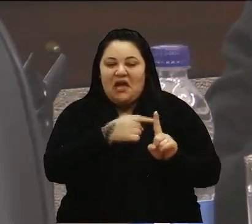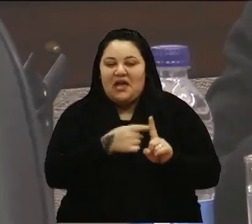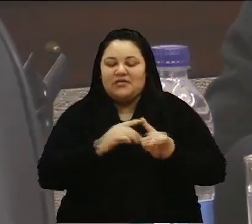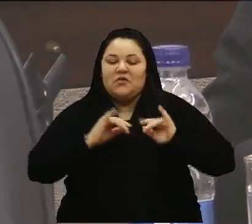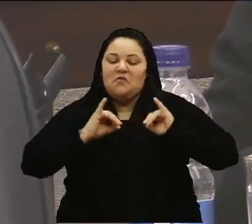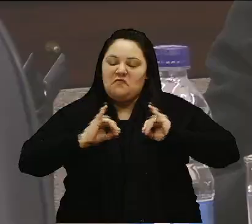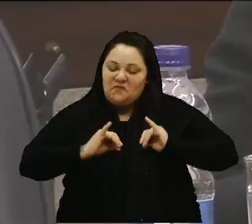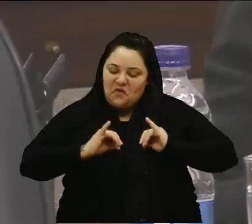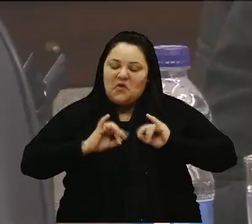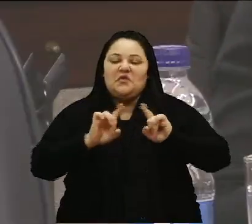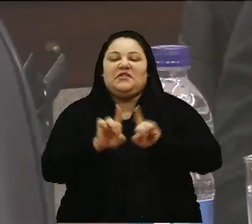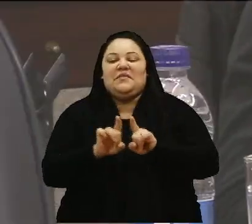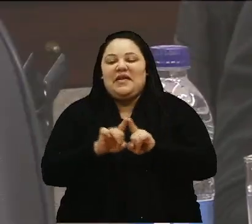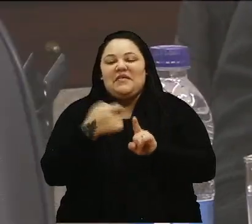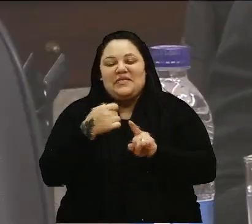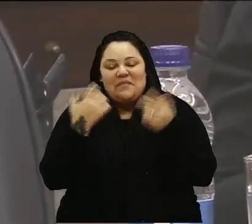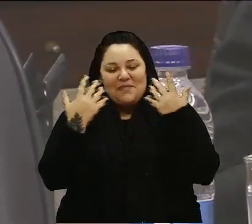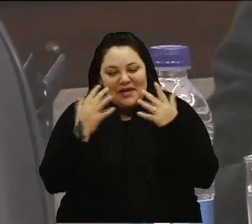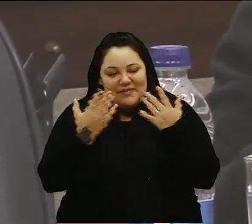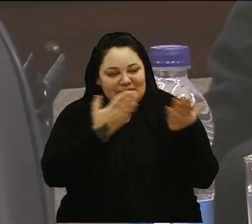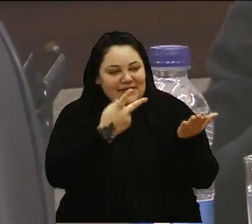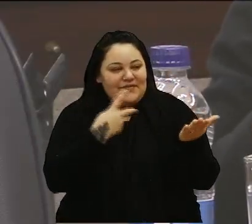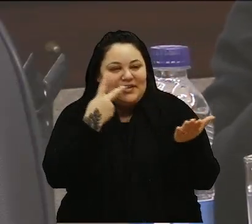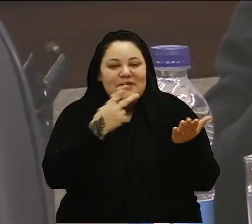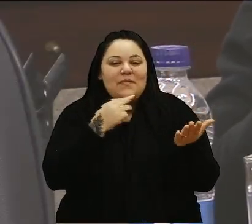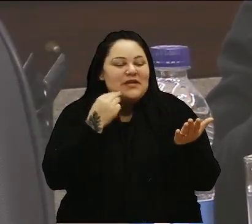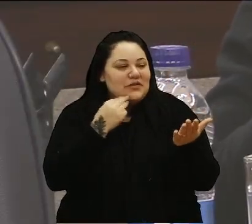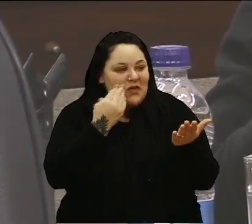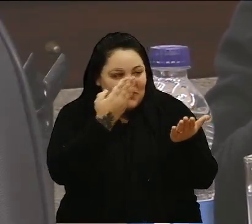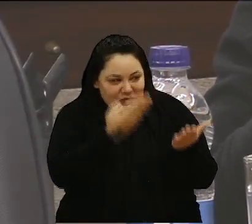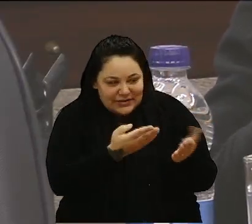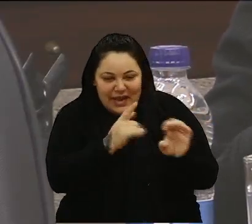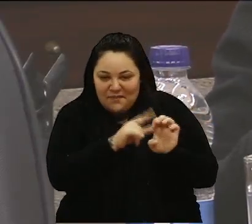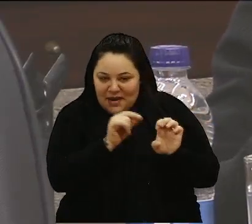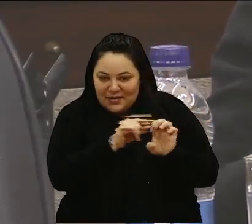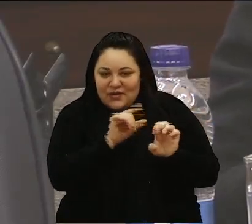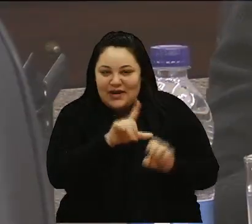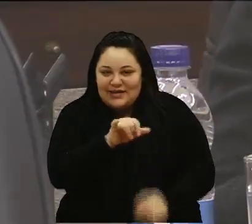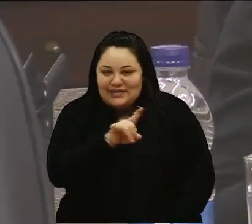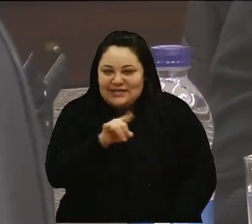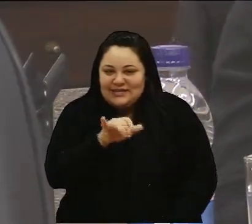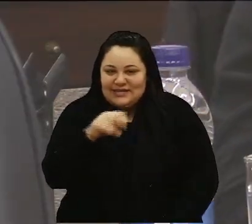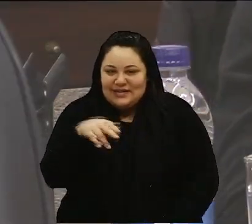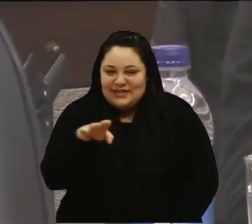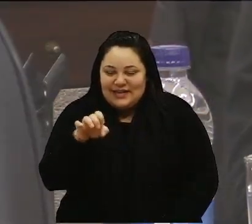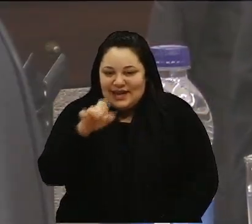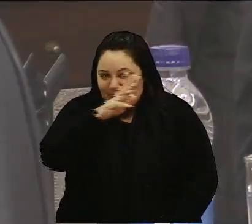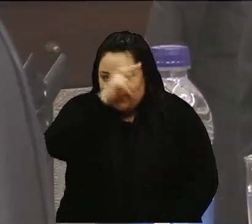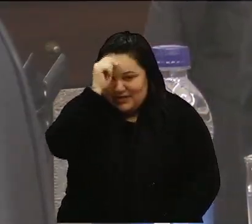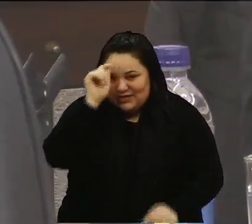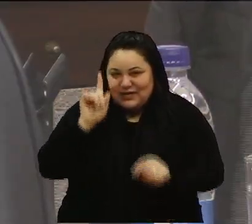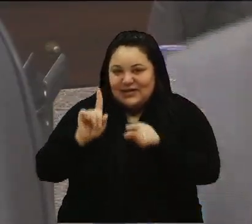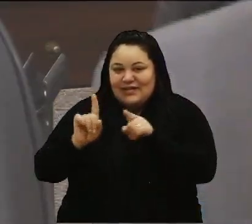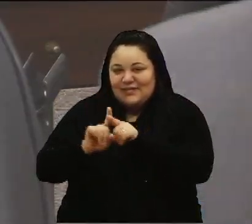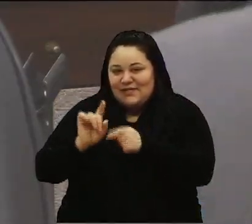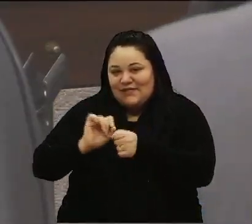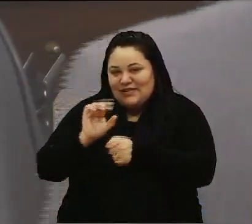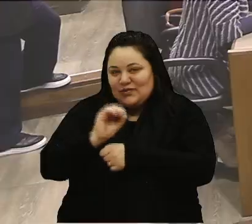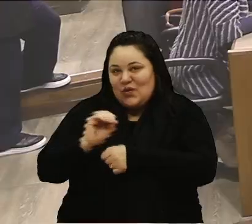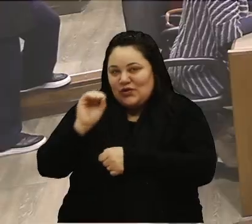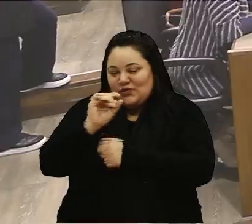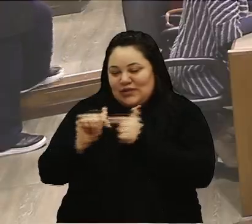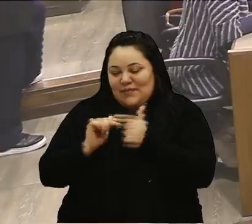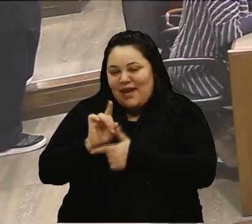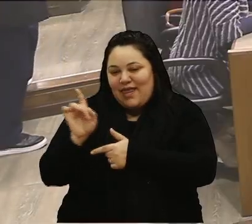tem que parabenizar, né, vereadora Marisol, você, Lisiane, e a prefeitura, que também estão fazendo um belo trabalho naquela região. Muito obrigado, vereadora